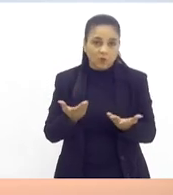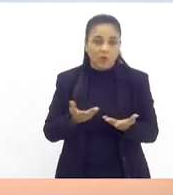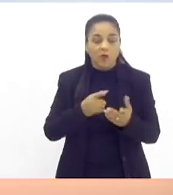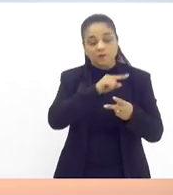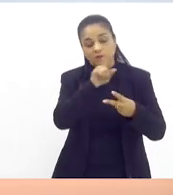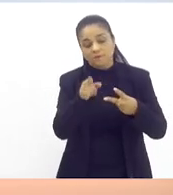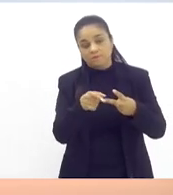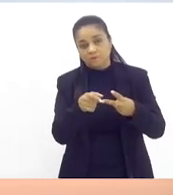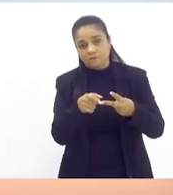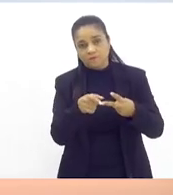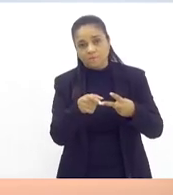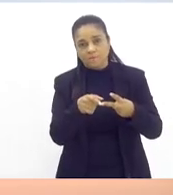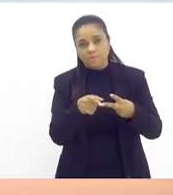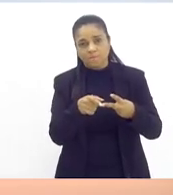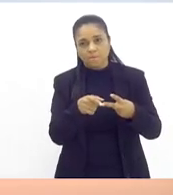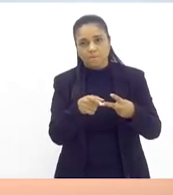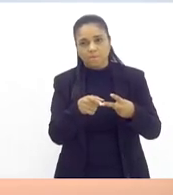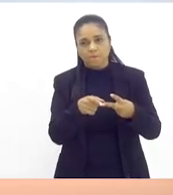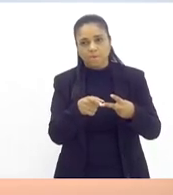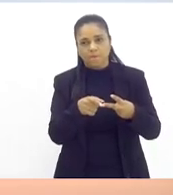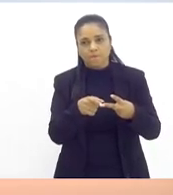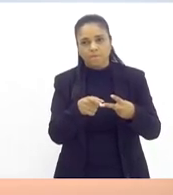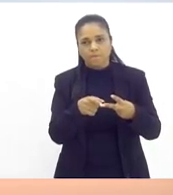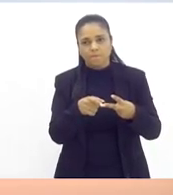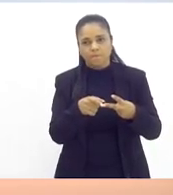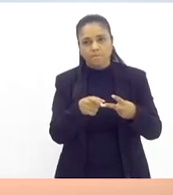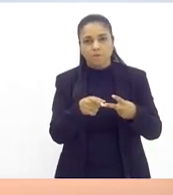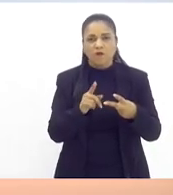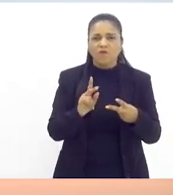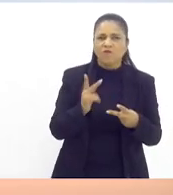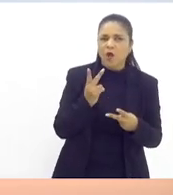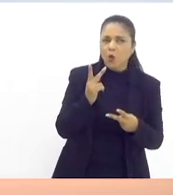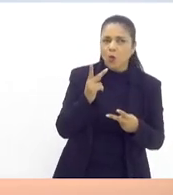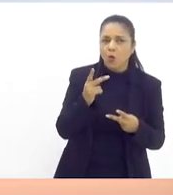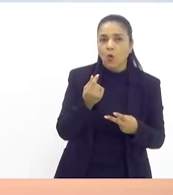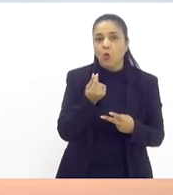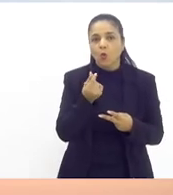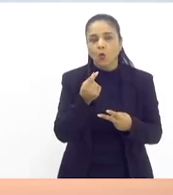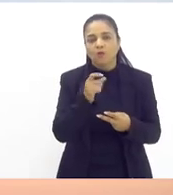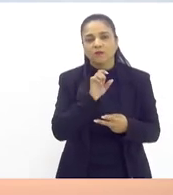segunda é... Por valor. Não, por unidade.